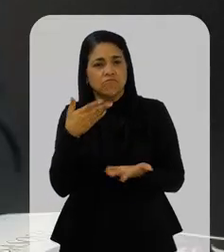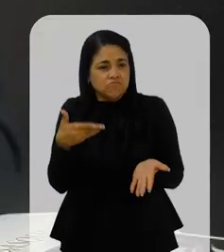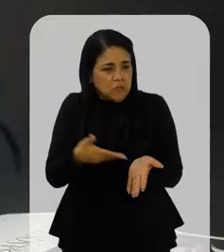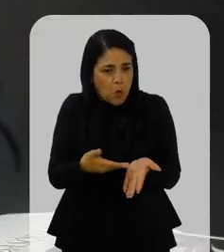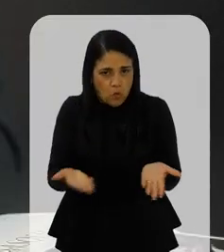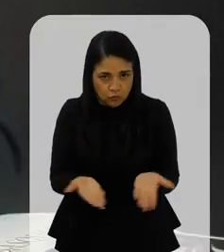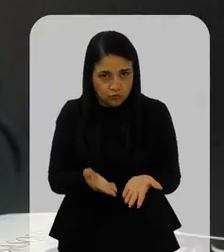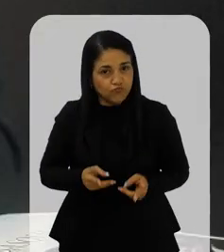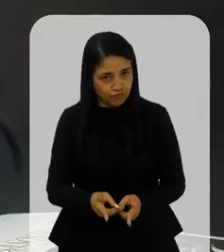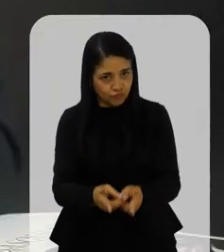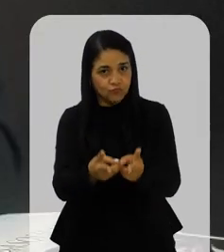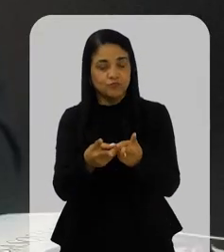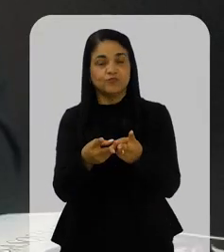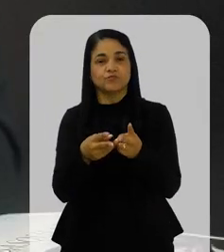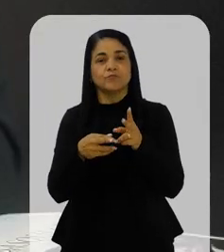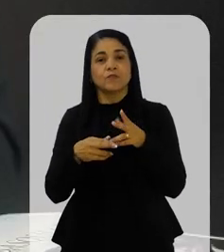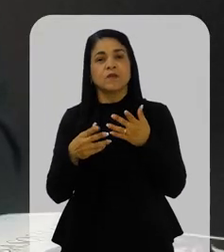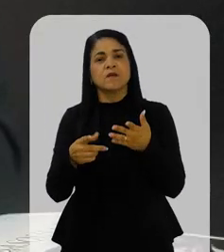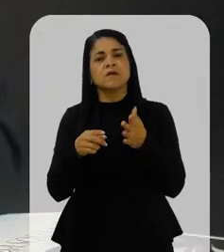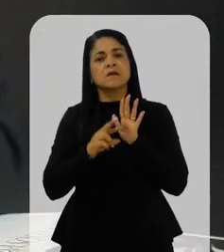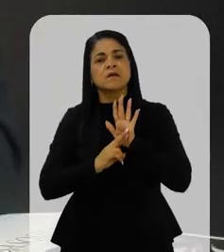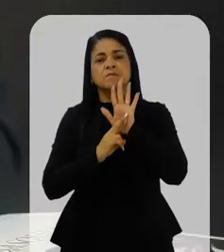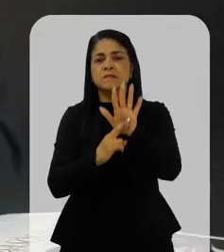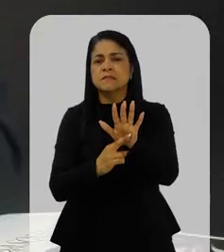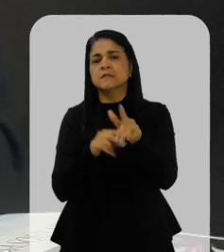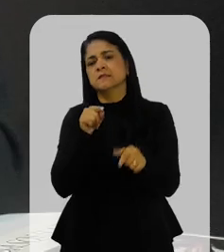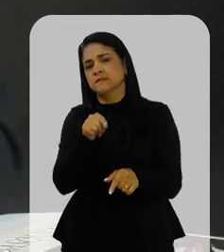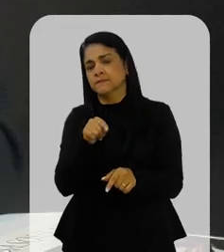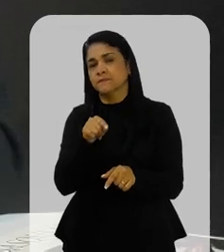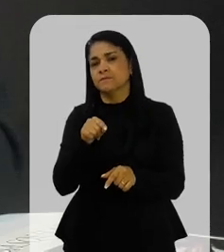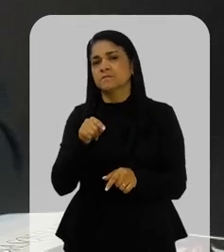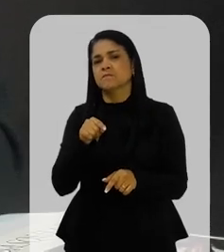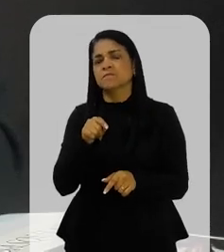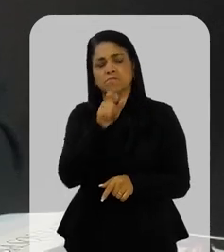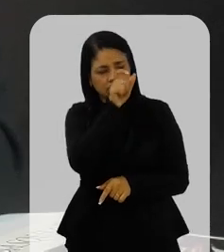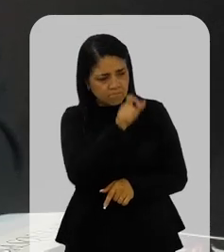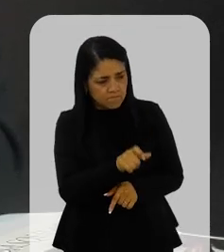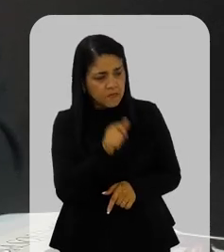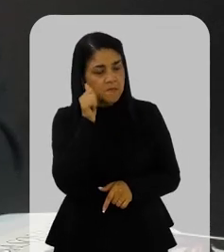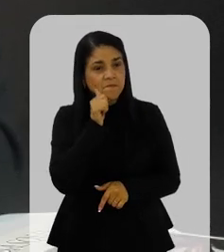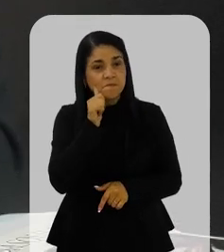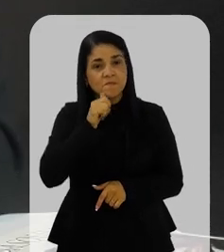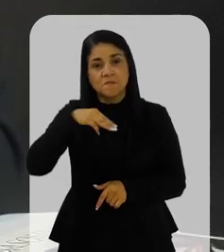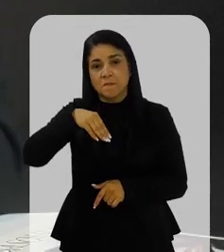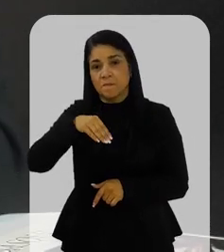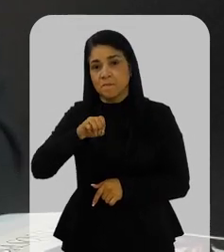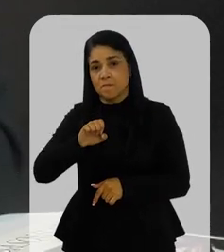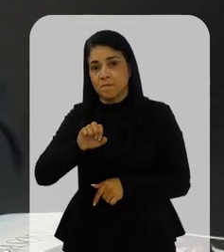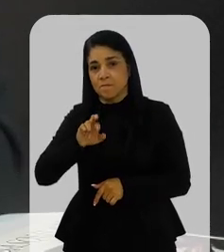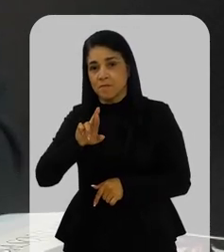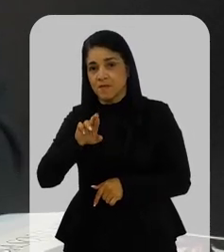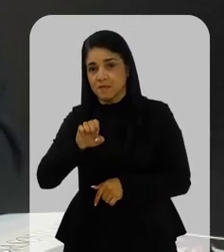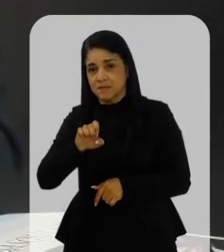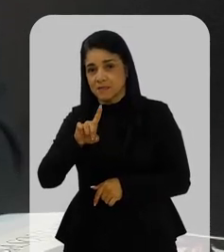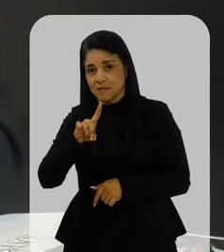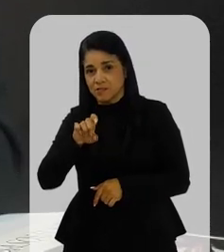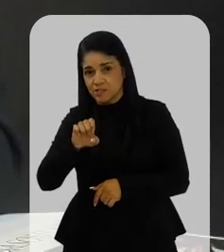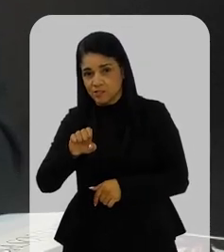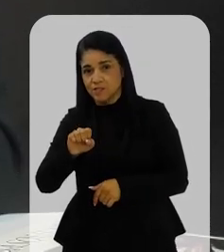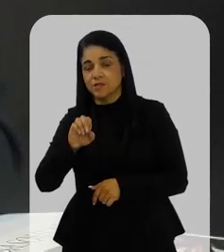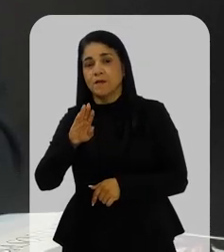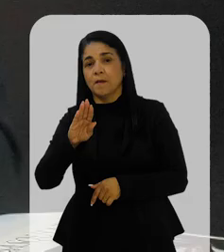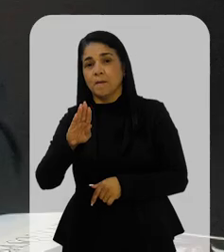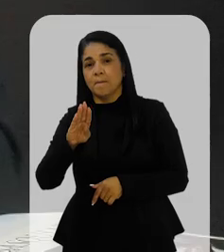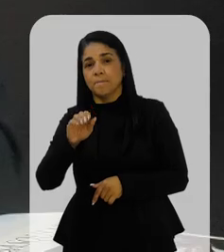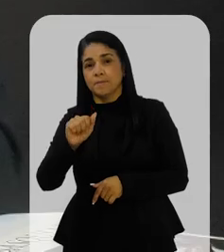falando em representatividade, a Mercedes Batista é uma inspiração para você, para o grupo,